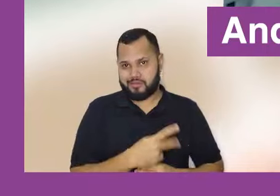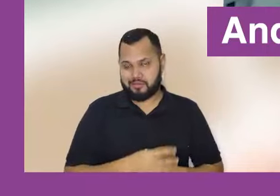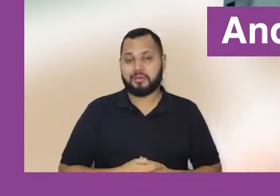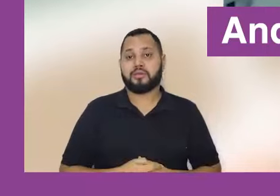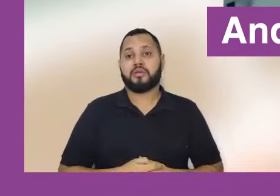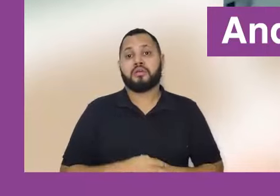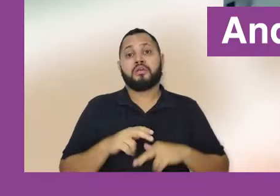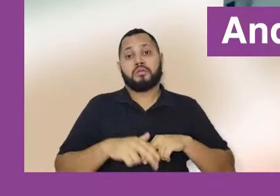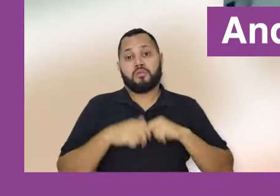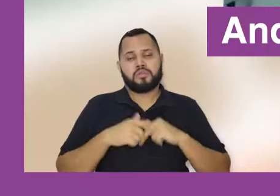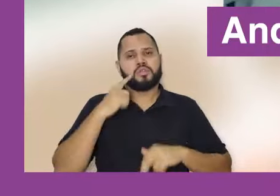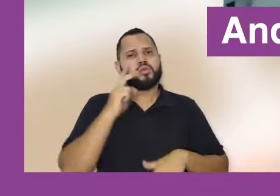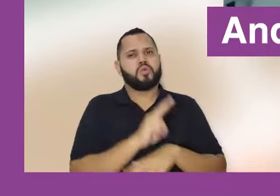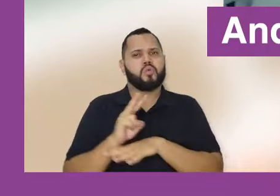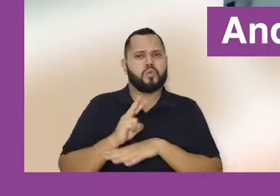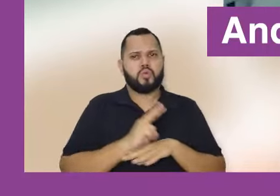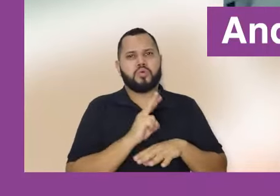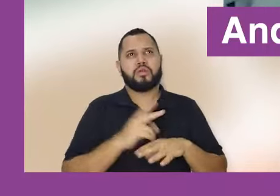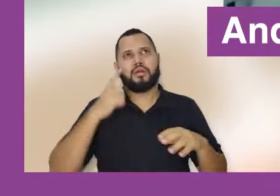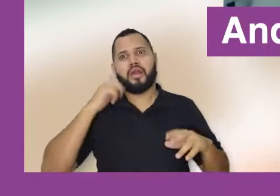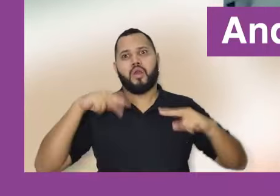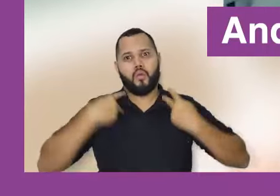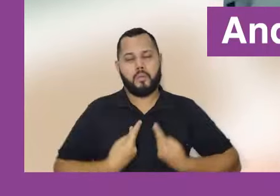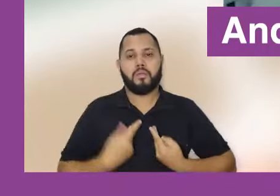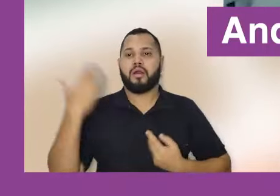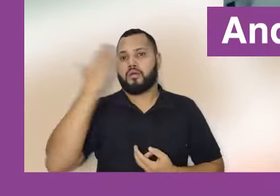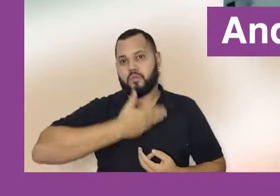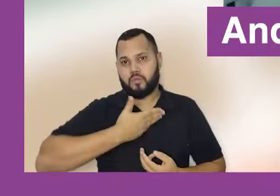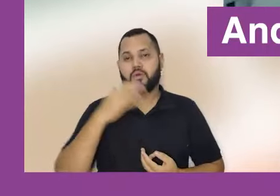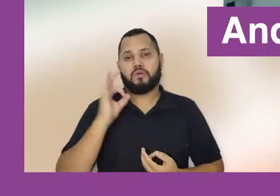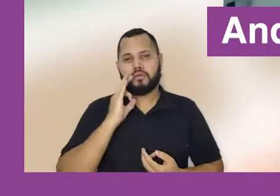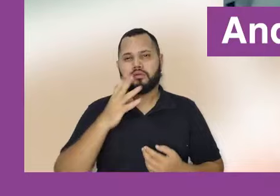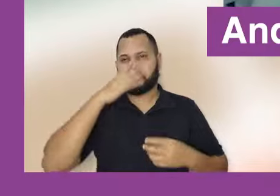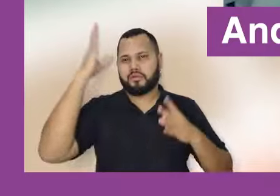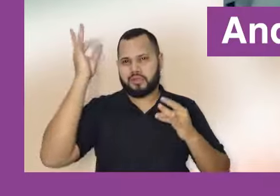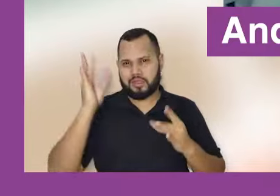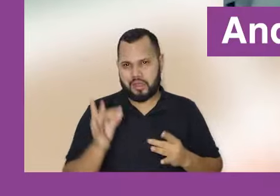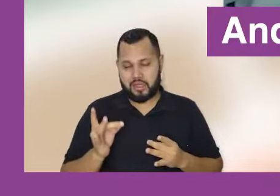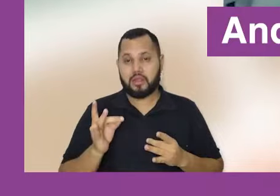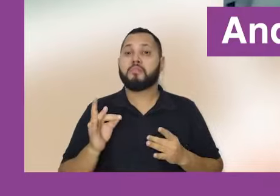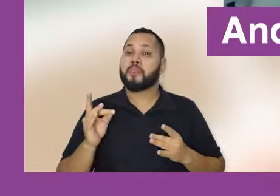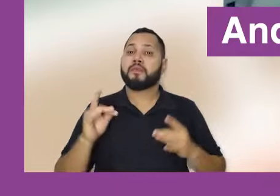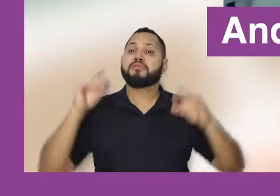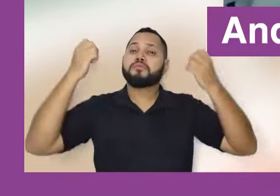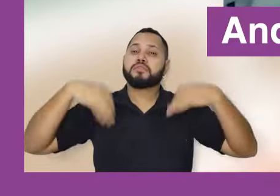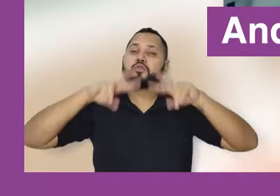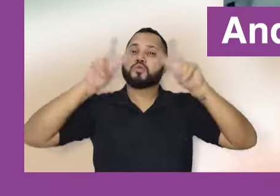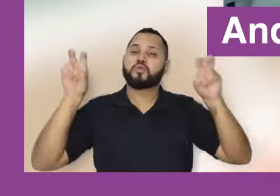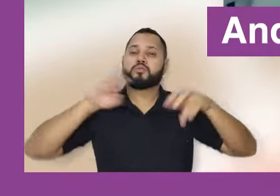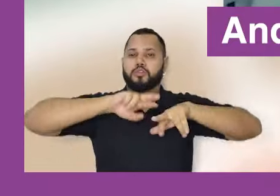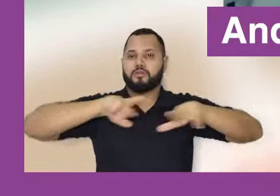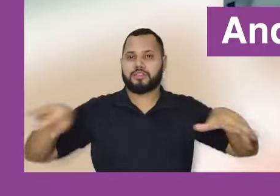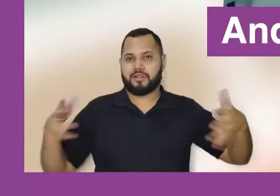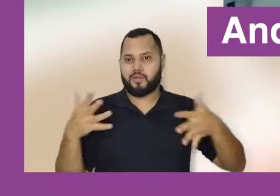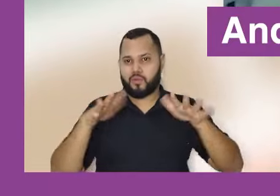né então o cuidado ele tá o toque humano né Tá revelado nos detalhes né quando a gente fala de diversidade